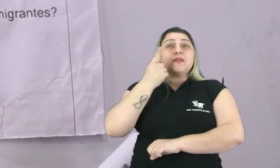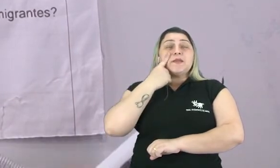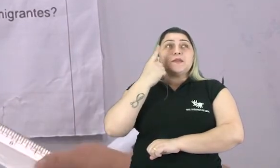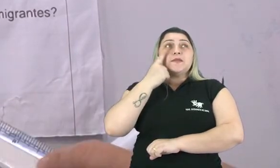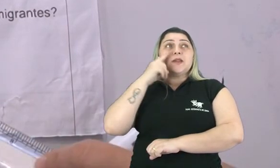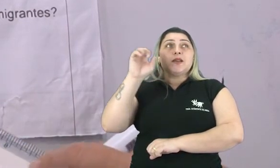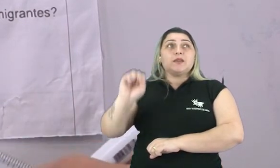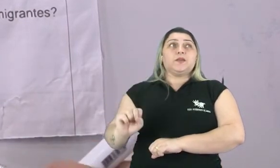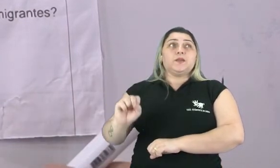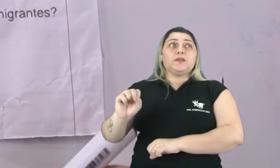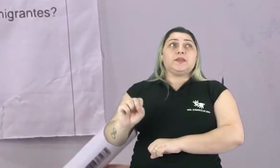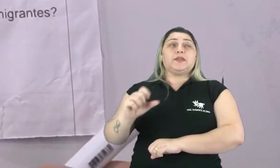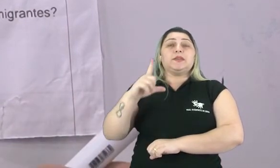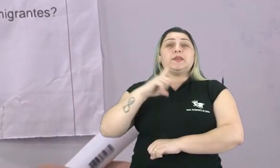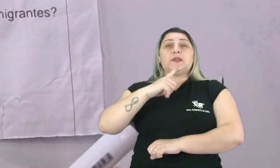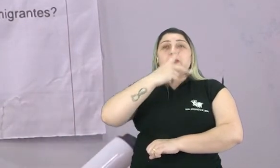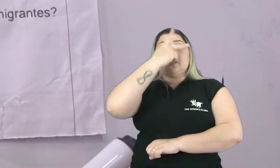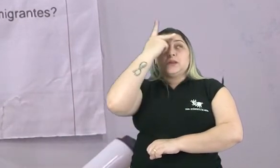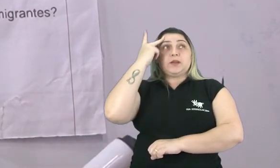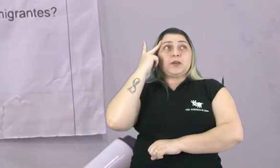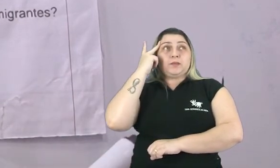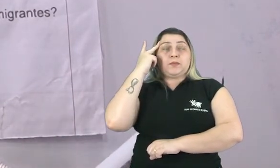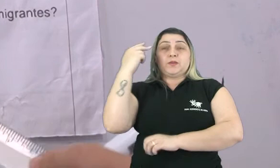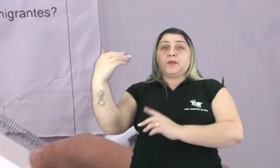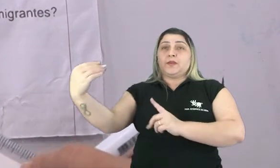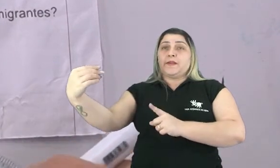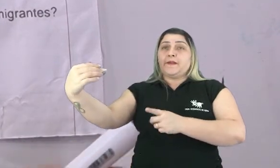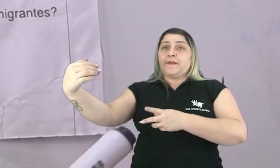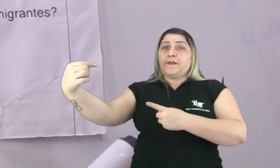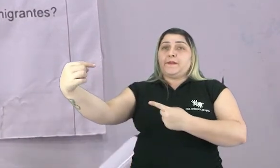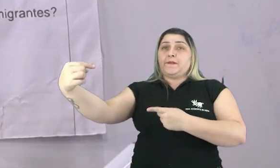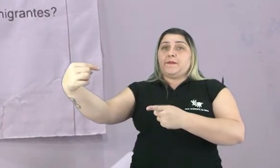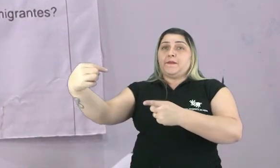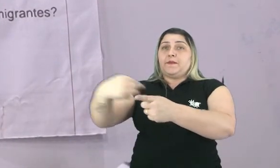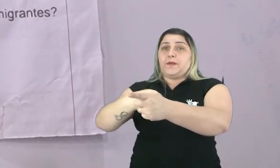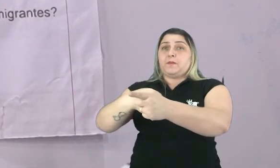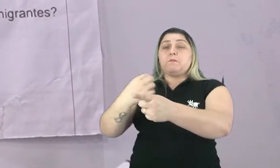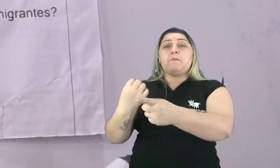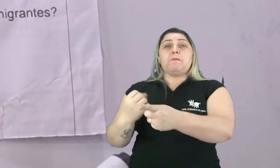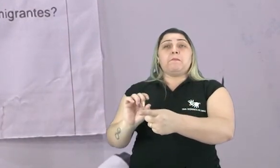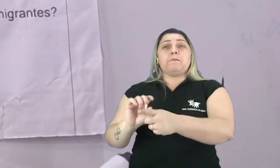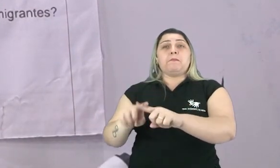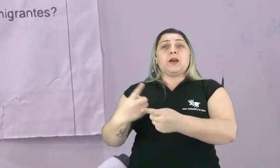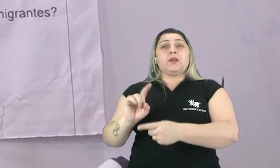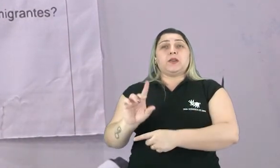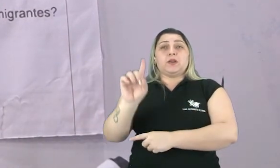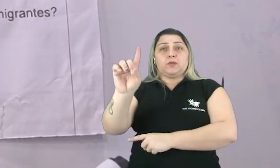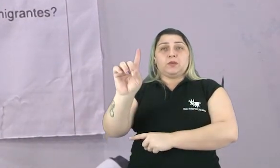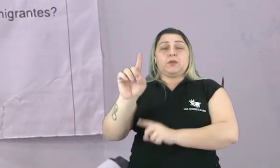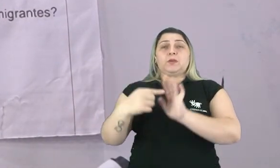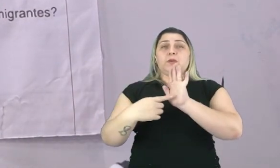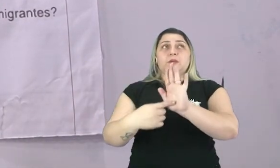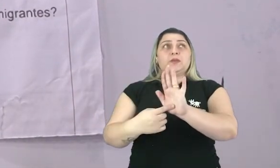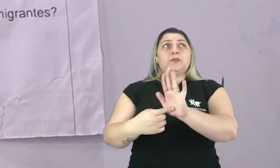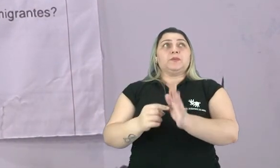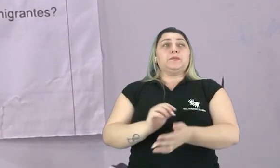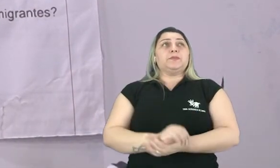observar a região sul, tem pessoas indo para cá, para a região sul, mas só tem essa setinha indicando, ó. Essa daqui